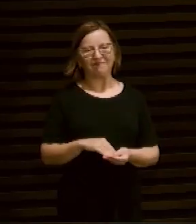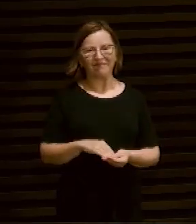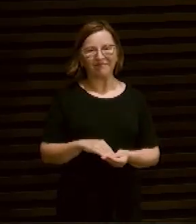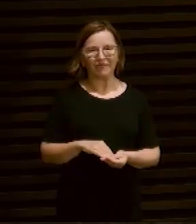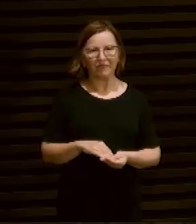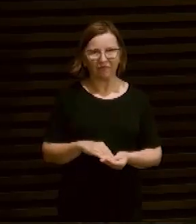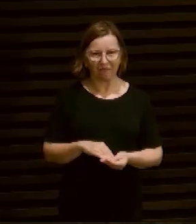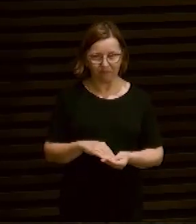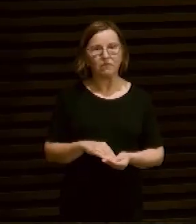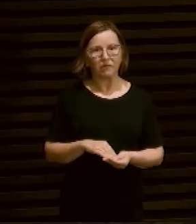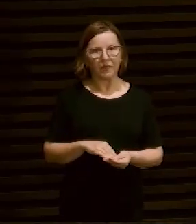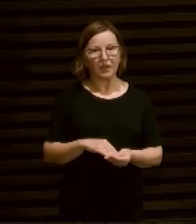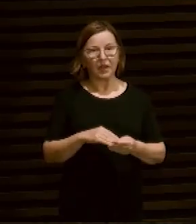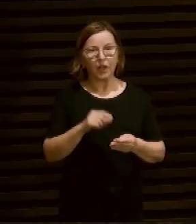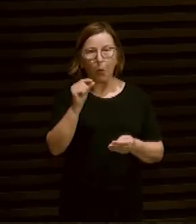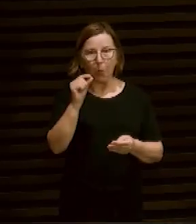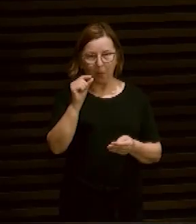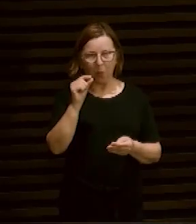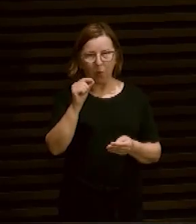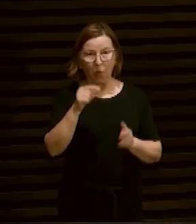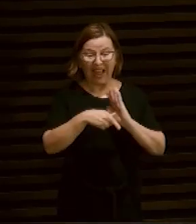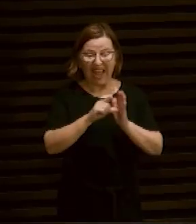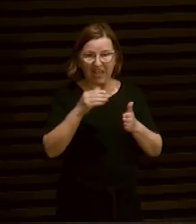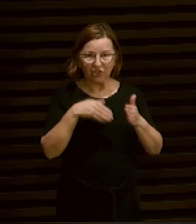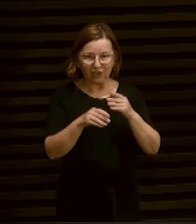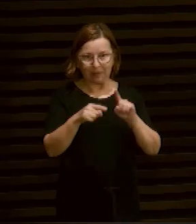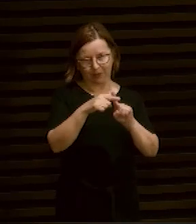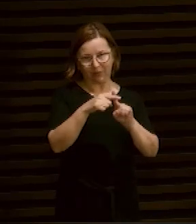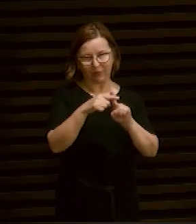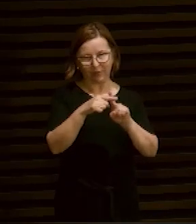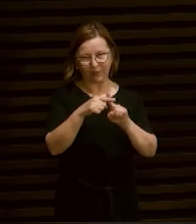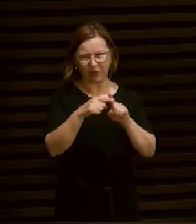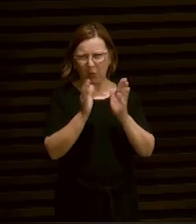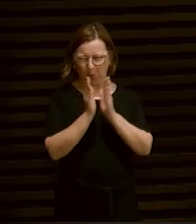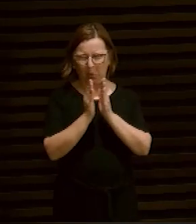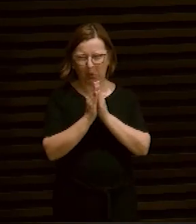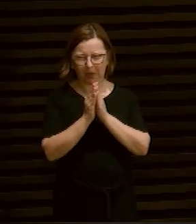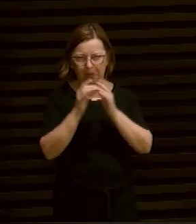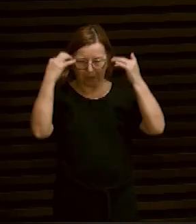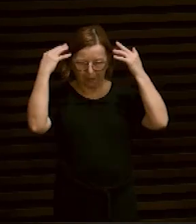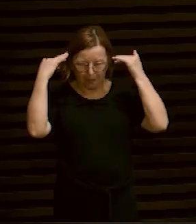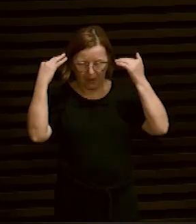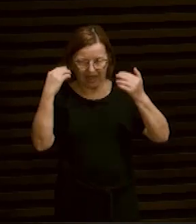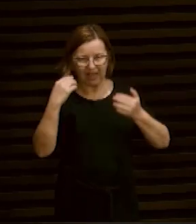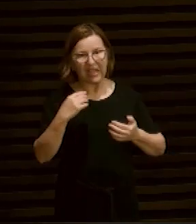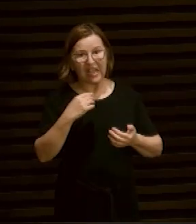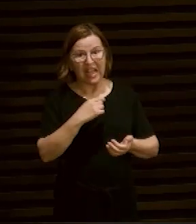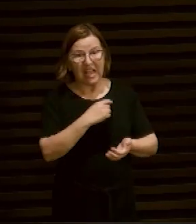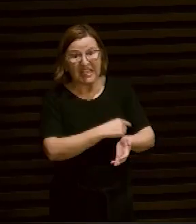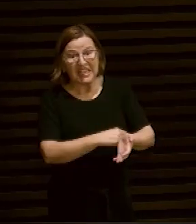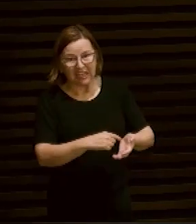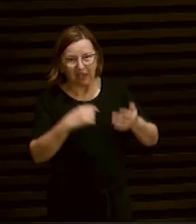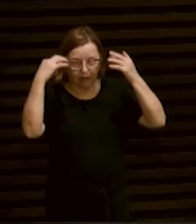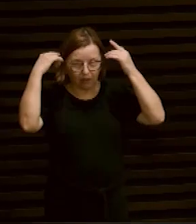Eu tenho feito essa pergunta quando converso com alguém. Pastor, estou com depressão. Precisa de